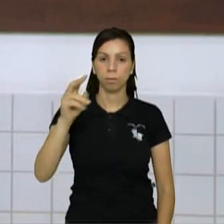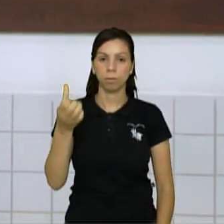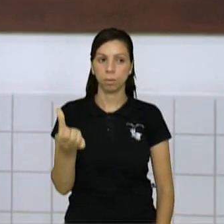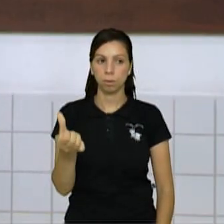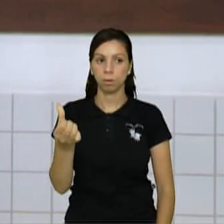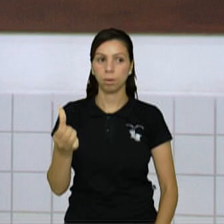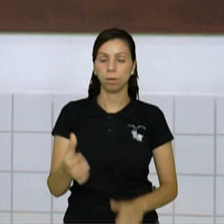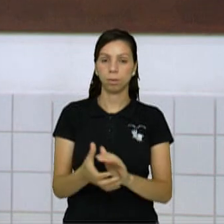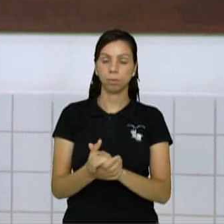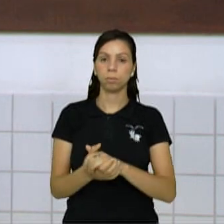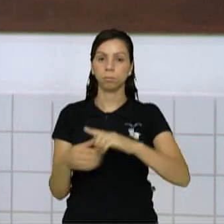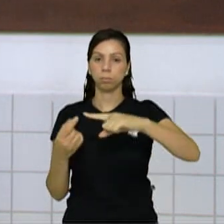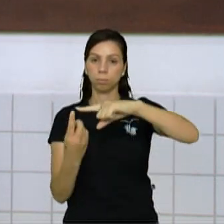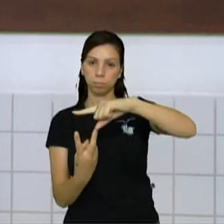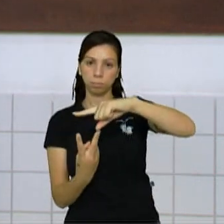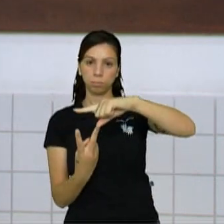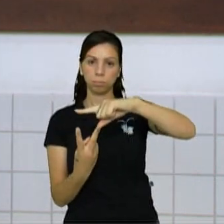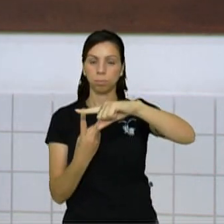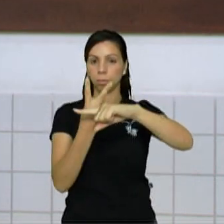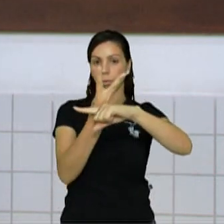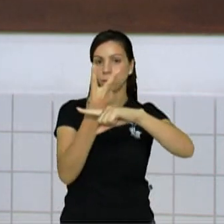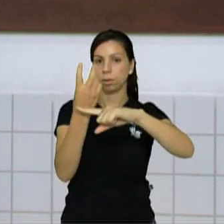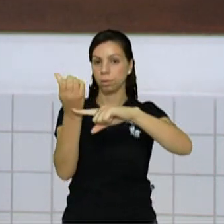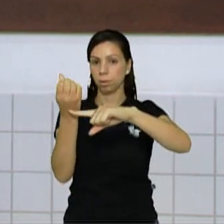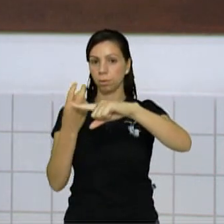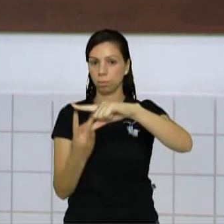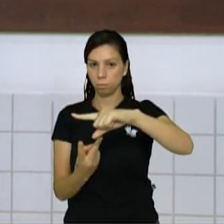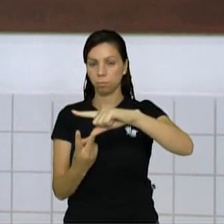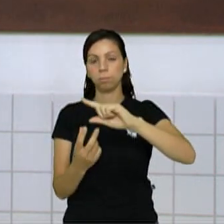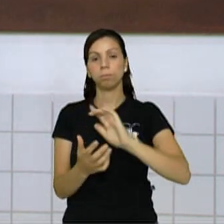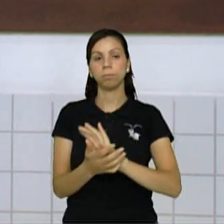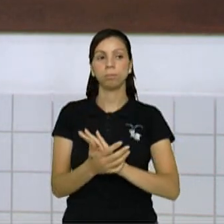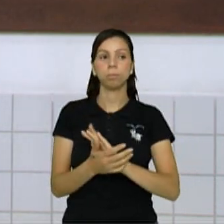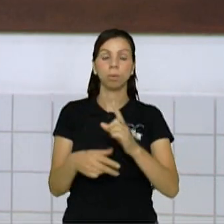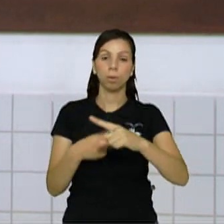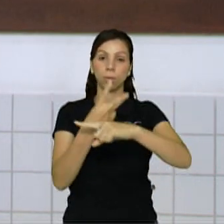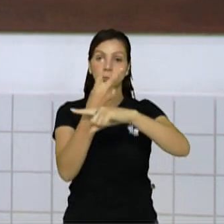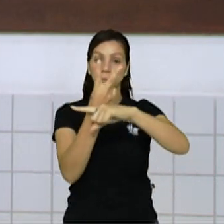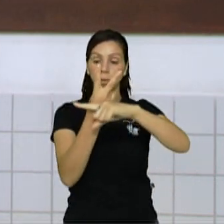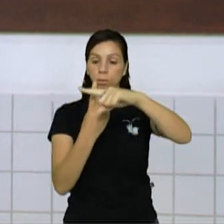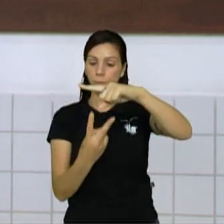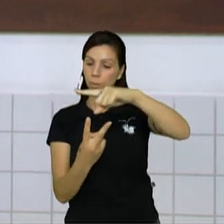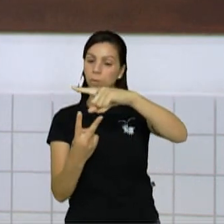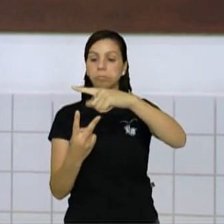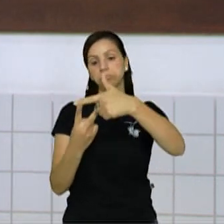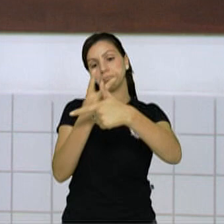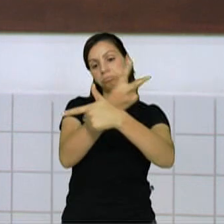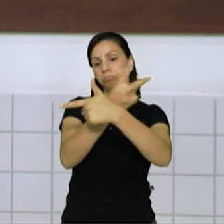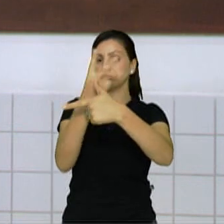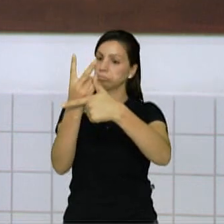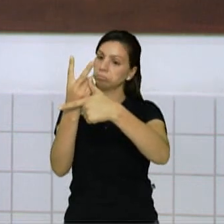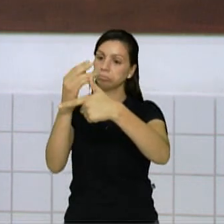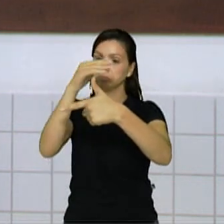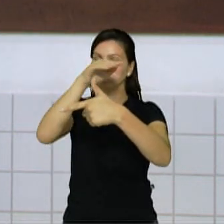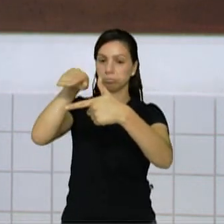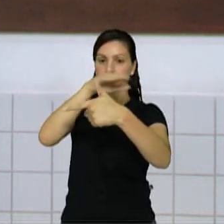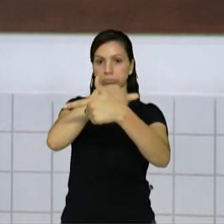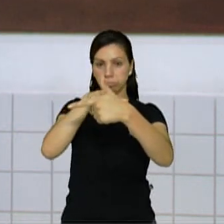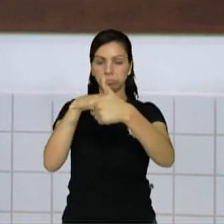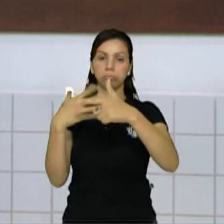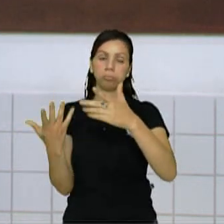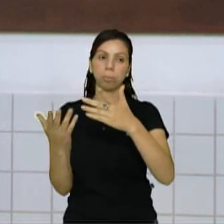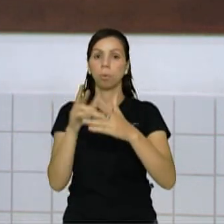quadrado, tudo isso sobre 2. Pessoal, 2 dividido por 2 dá para cortar. Cortamos. E aí,